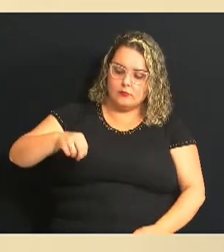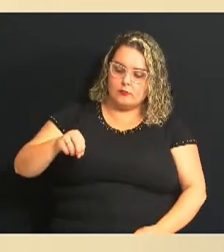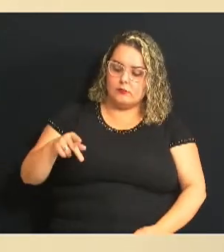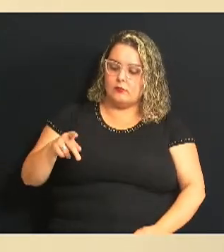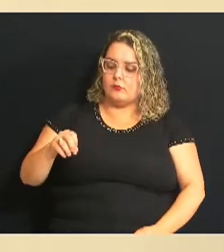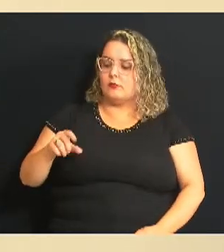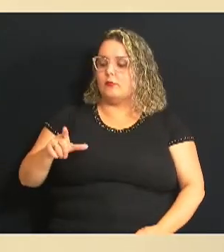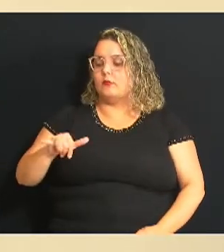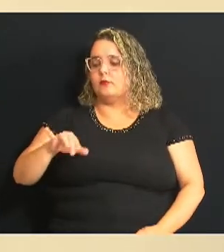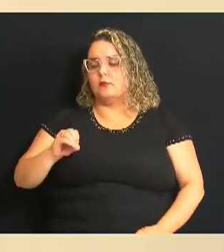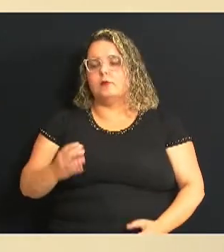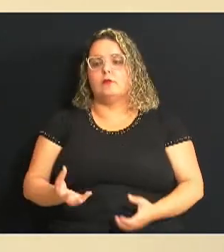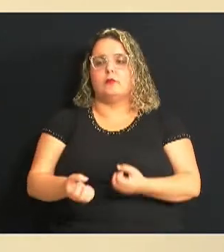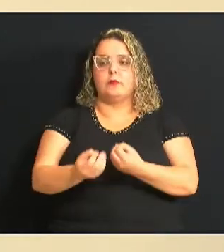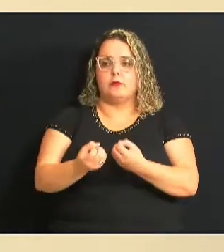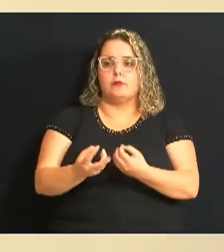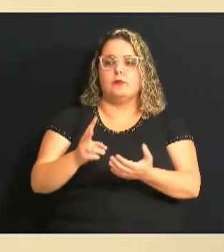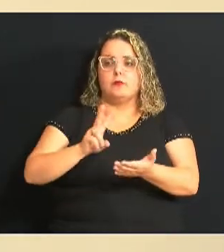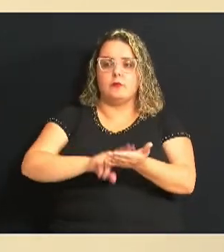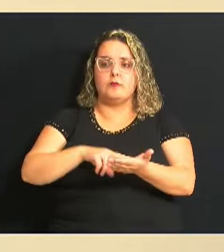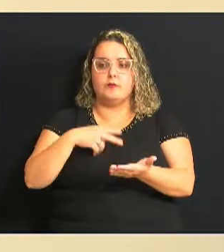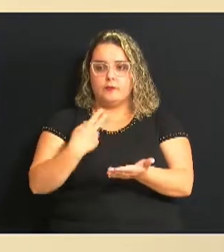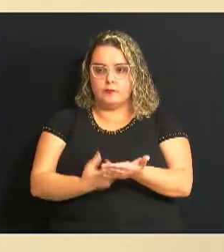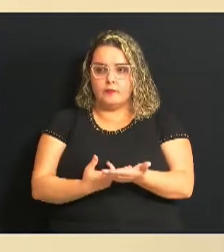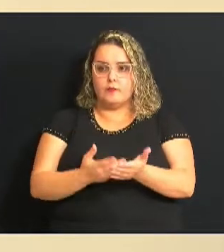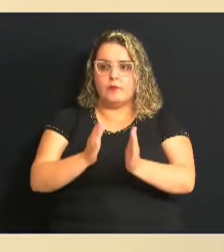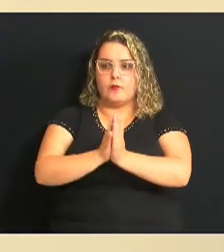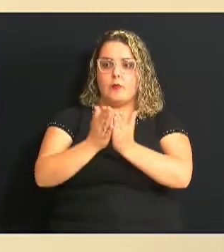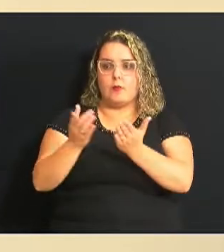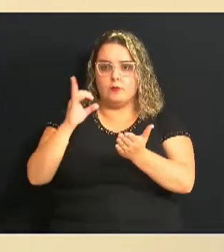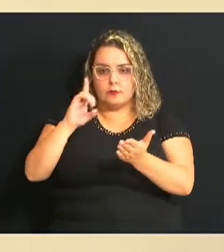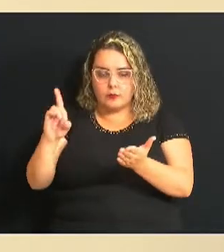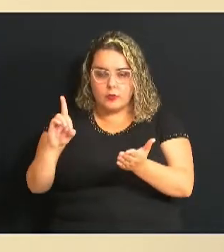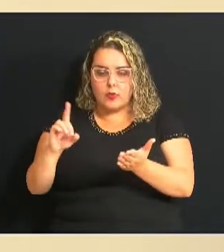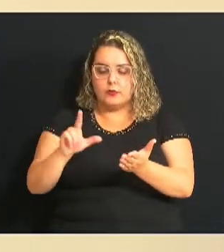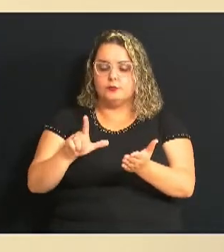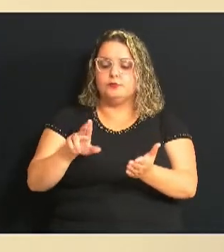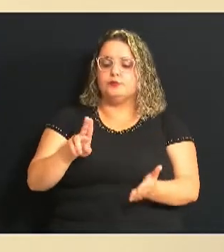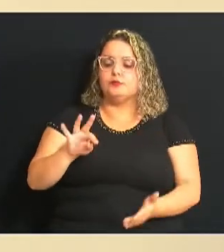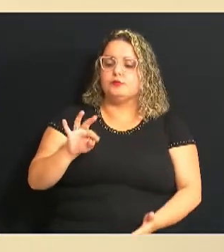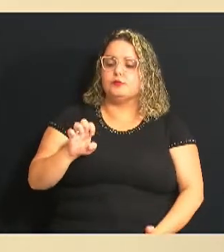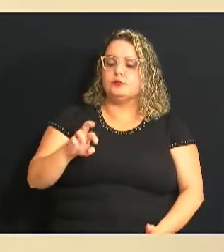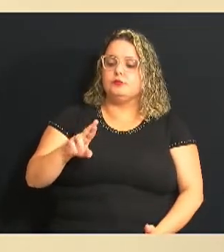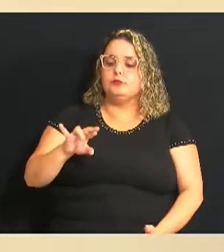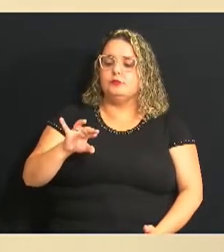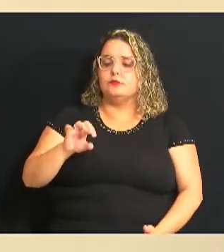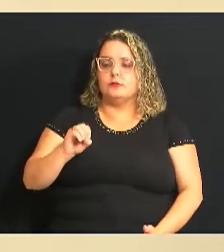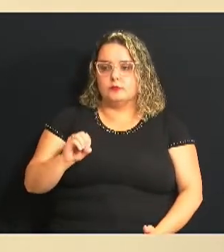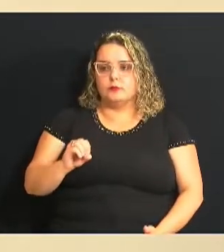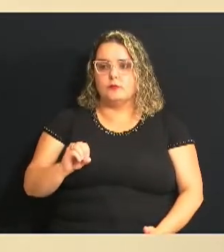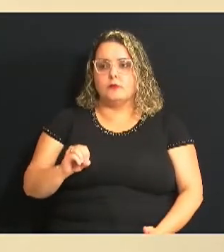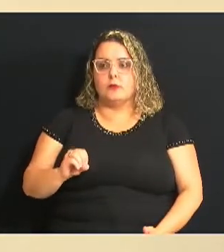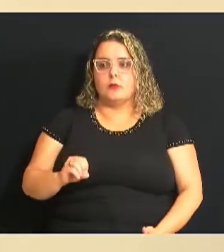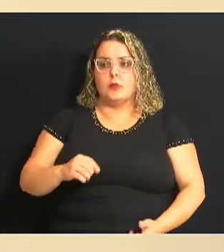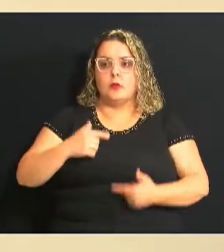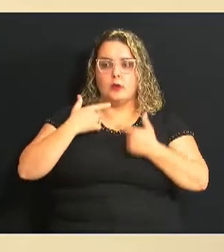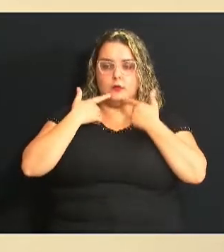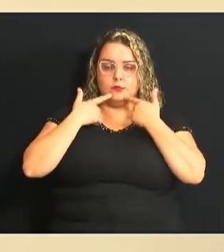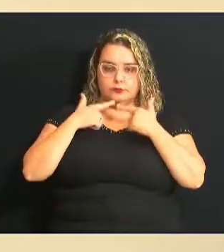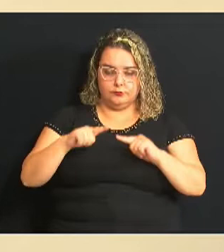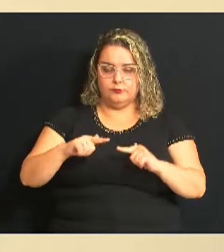informação. A tradução da Bíblia de Lutero é um clássico. A língua alemã